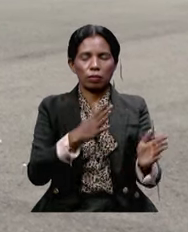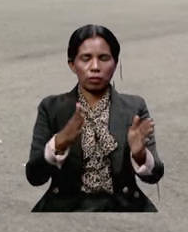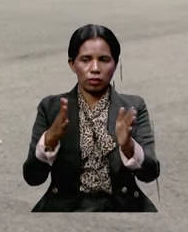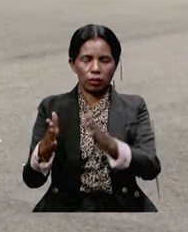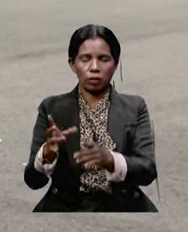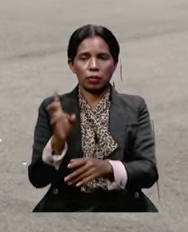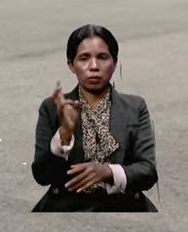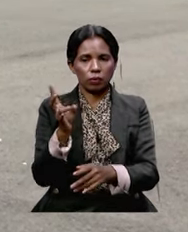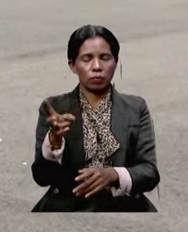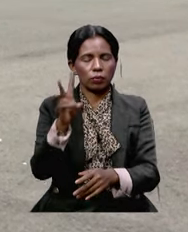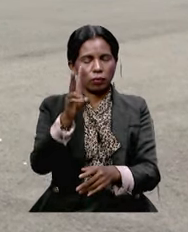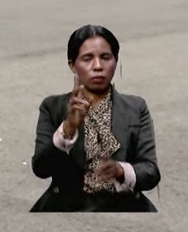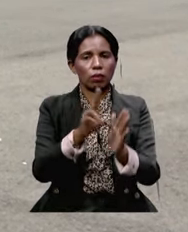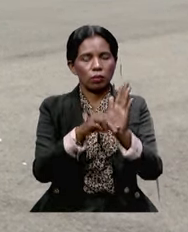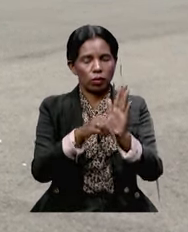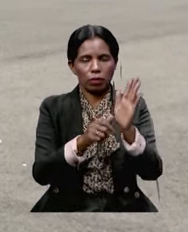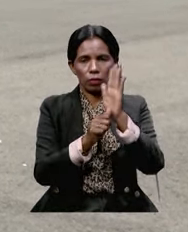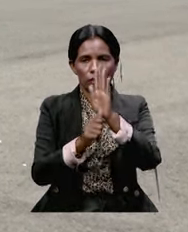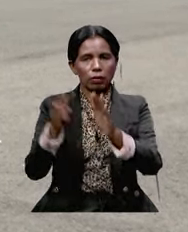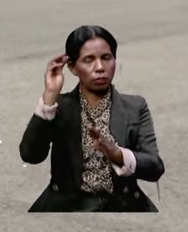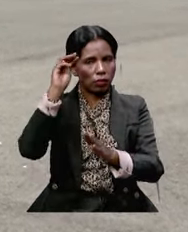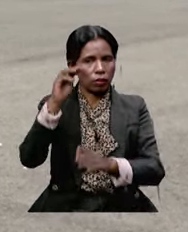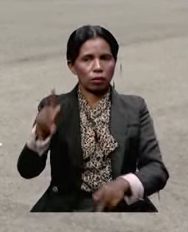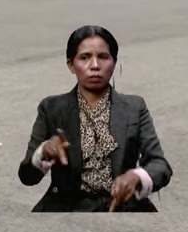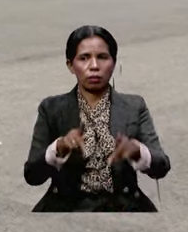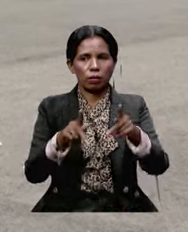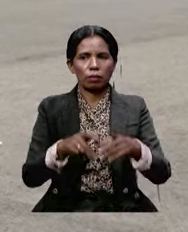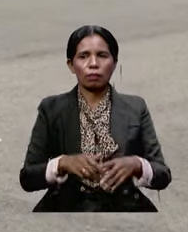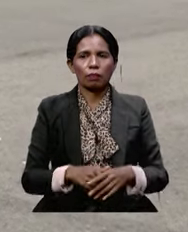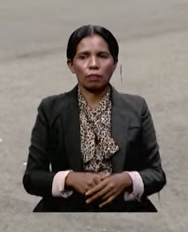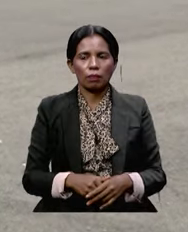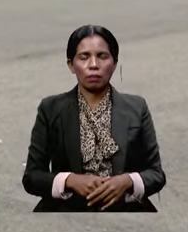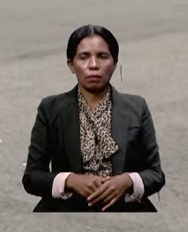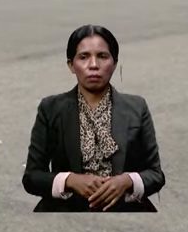2 horas e pa apresenta ba ministério público la